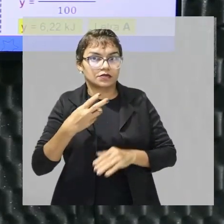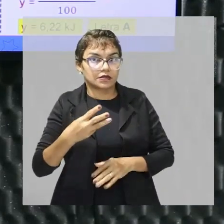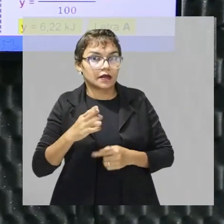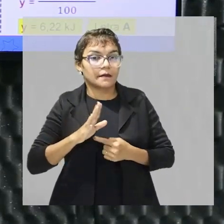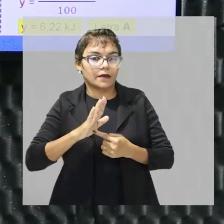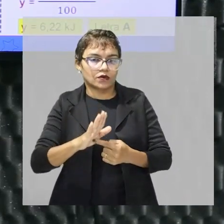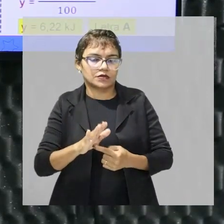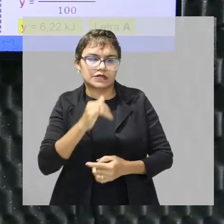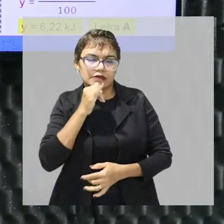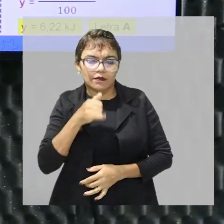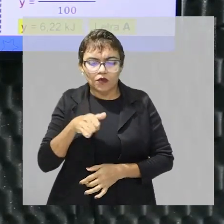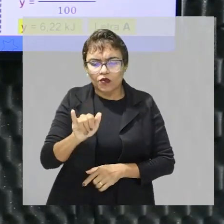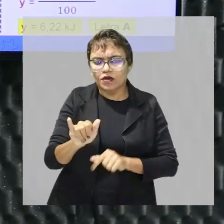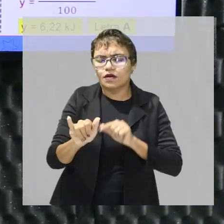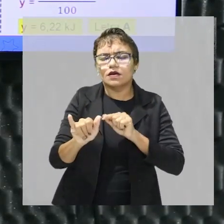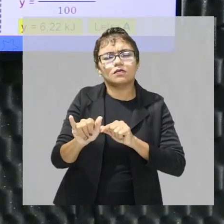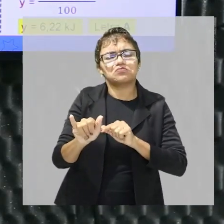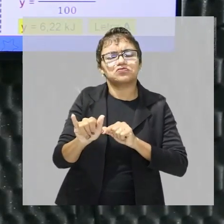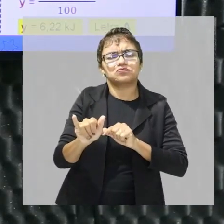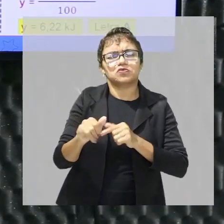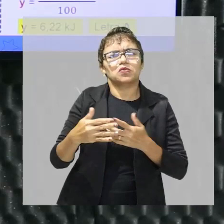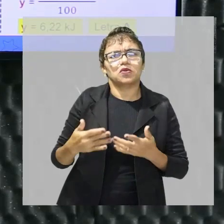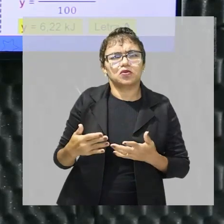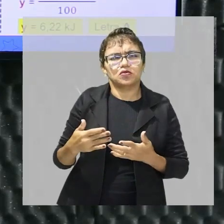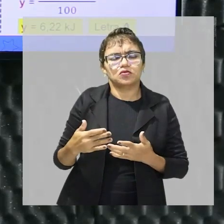né, o valor liberado por 1 grama?